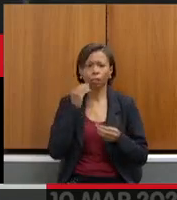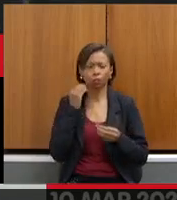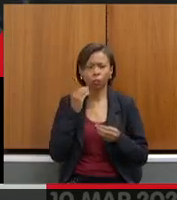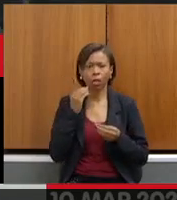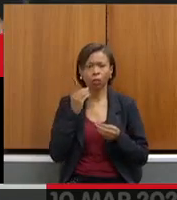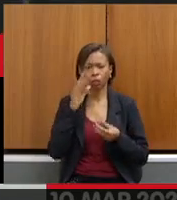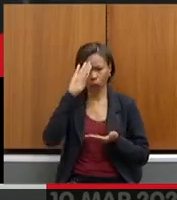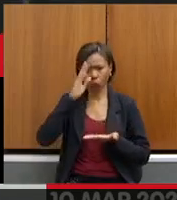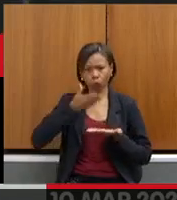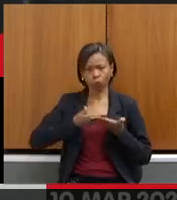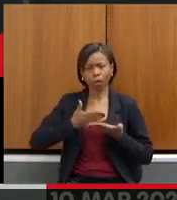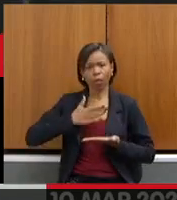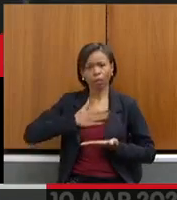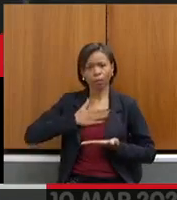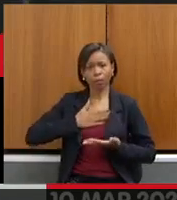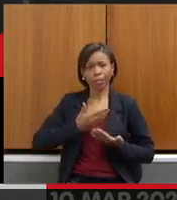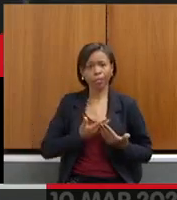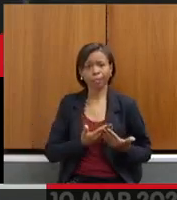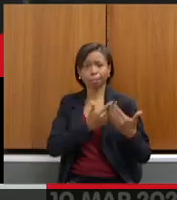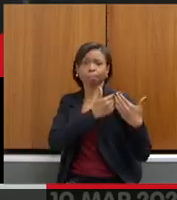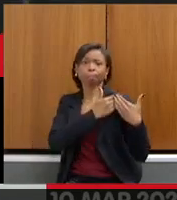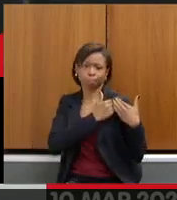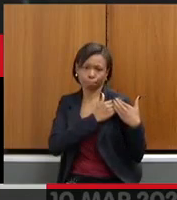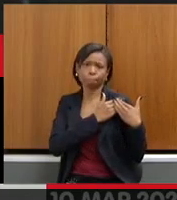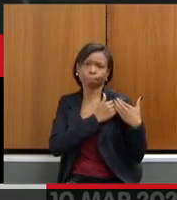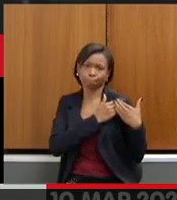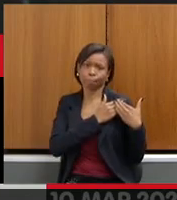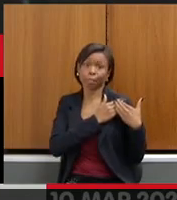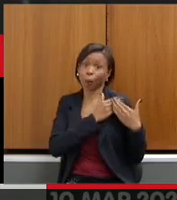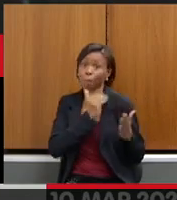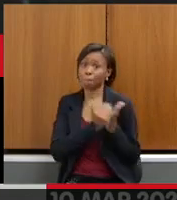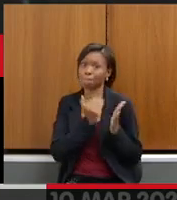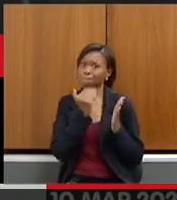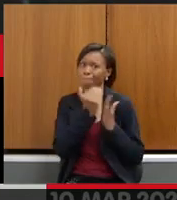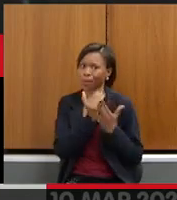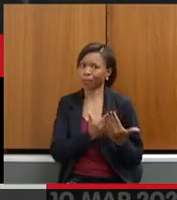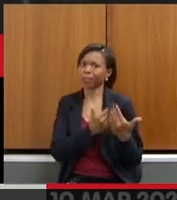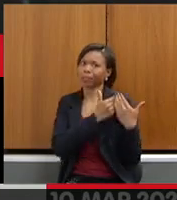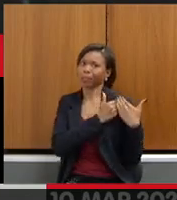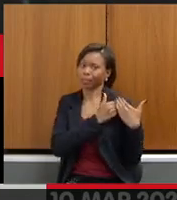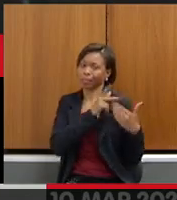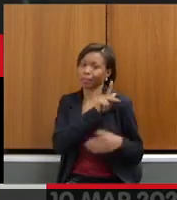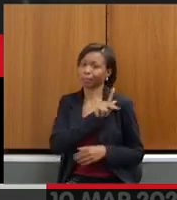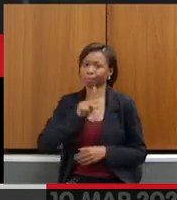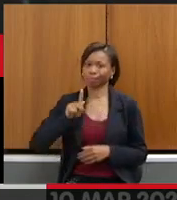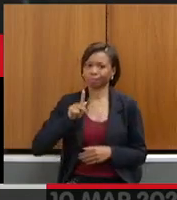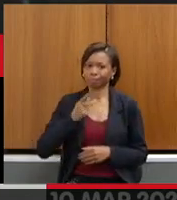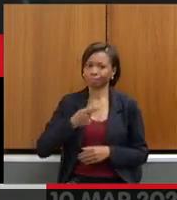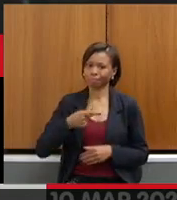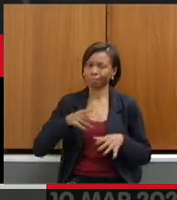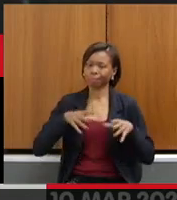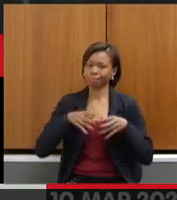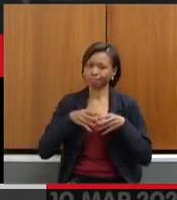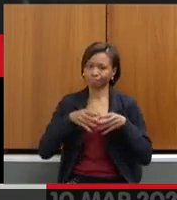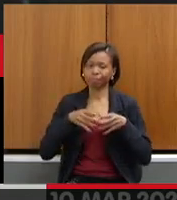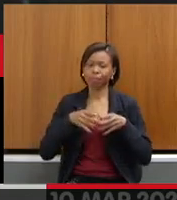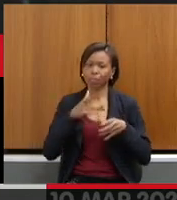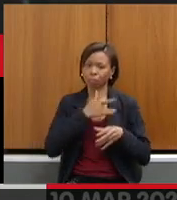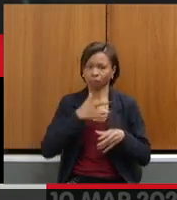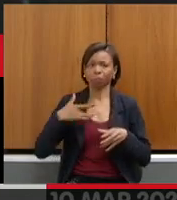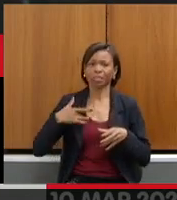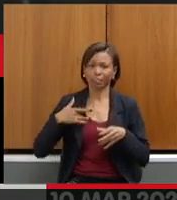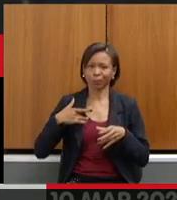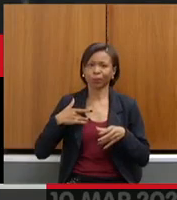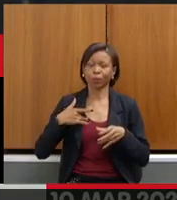essa que eu posso dizer é a maior responsabilidade da minha vida pública presidir essa comissão no momento